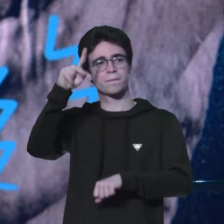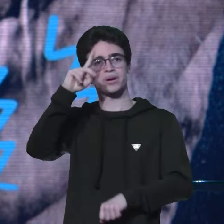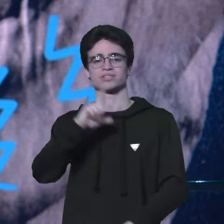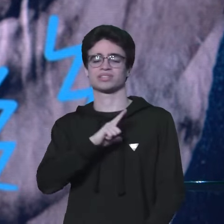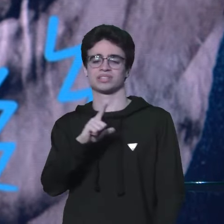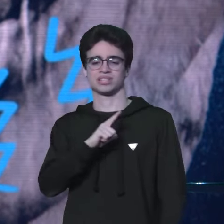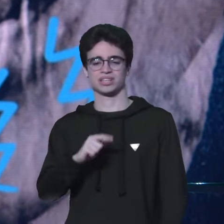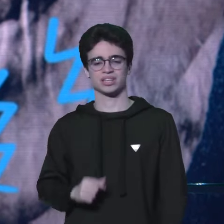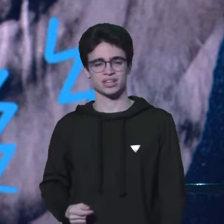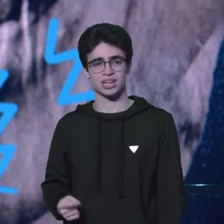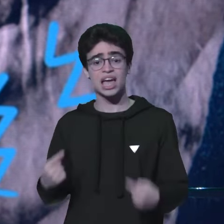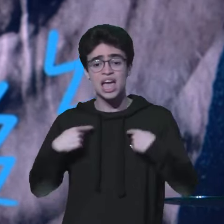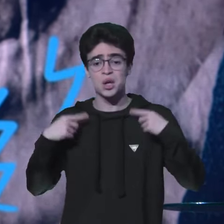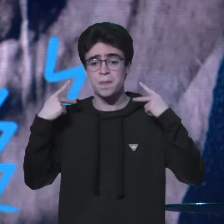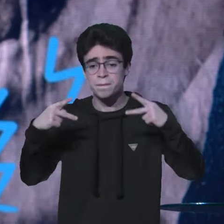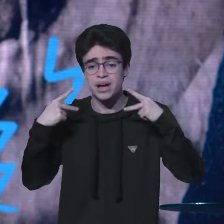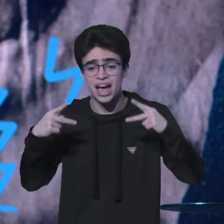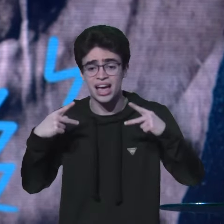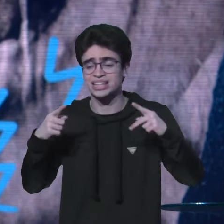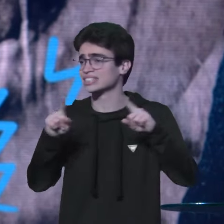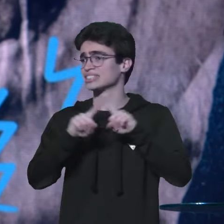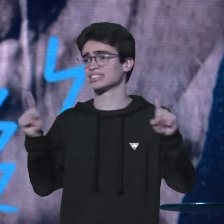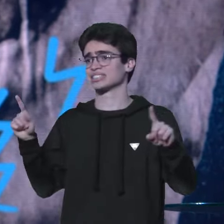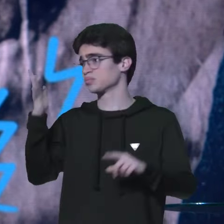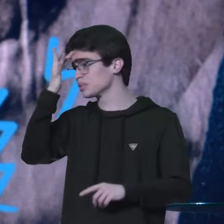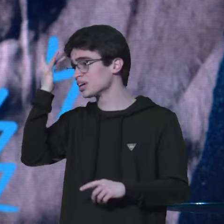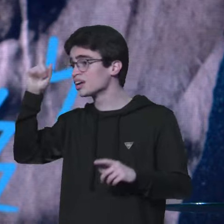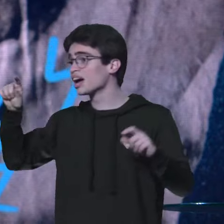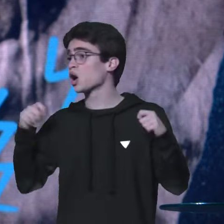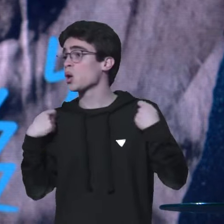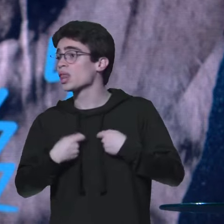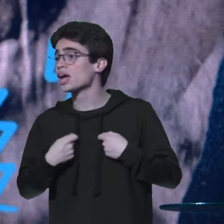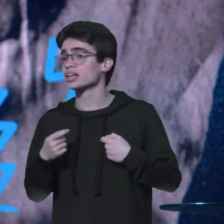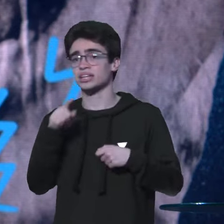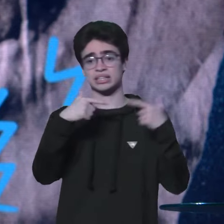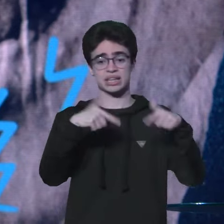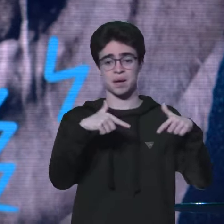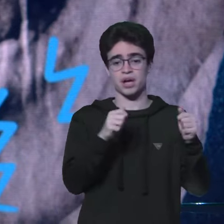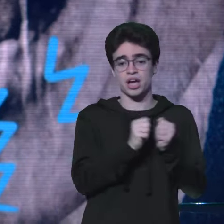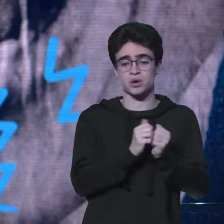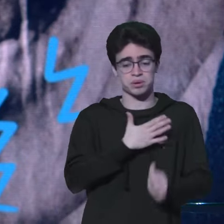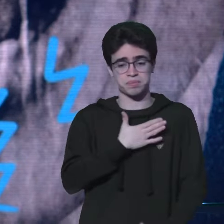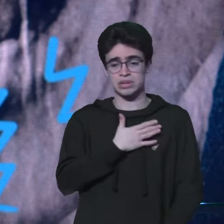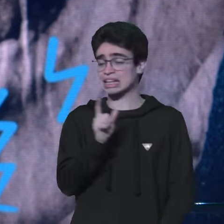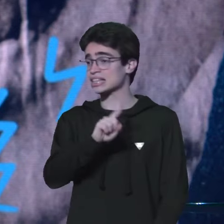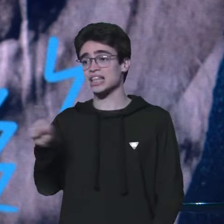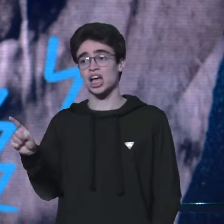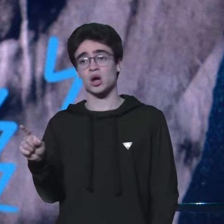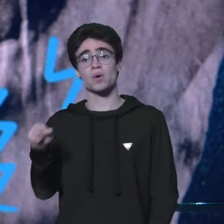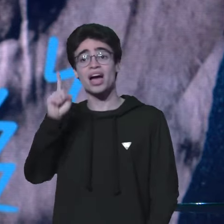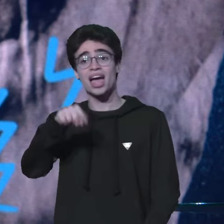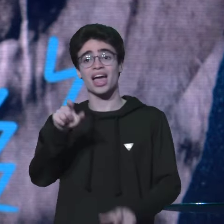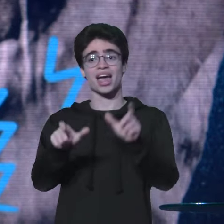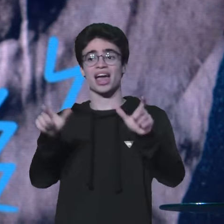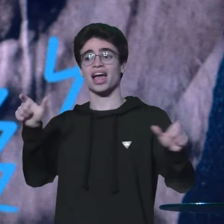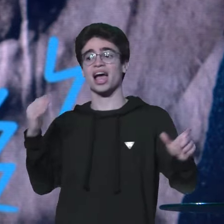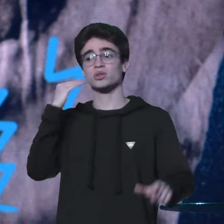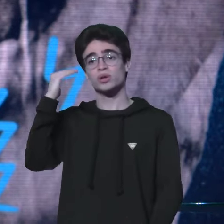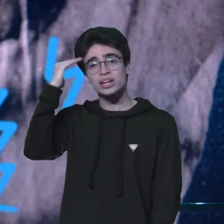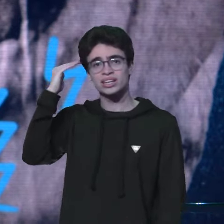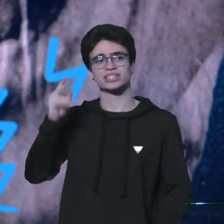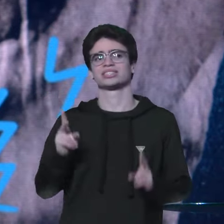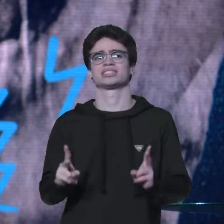E não sou eu pregando, não é ninguém de colete aqui, ninguém que trabalha comigo durante a semana, são adolescentes pregando todo